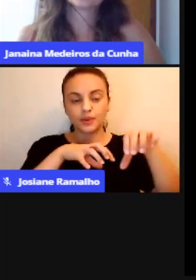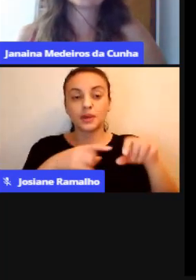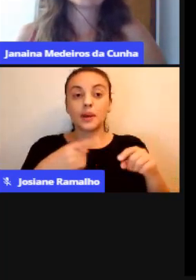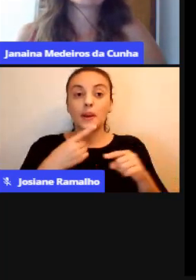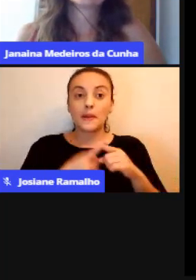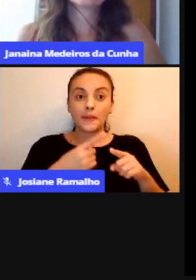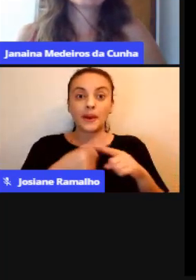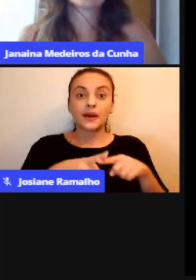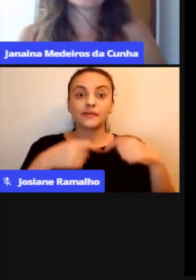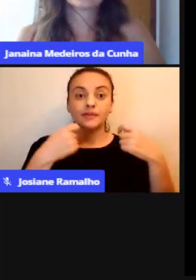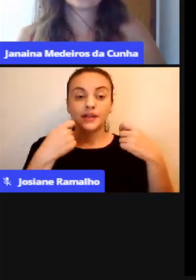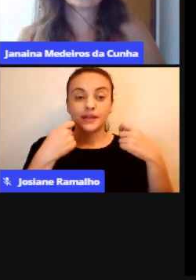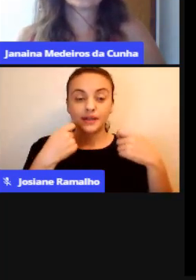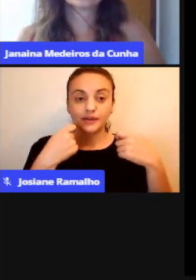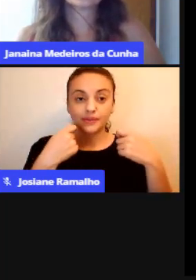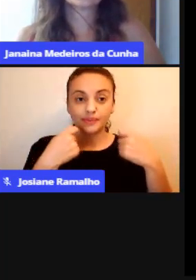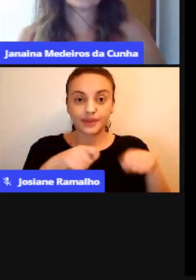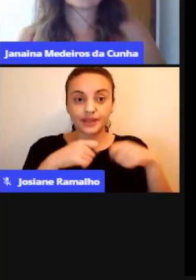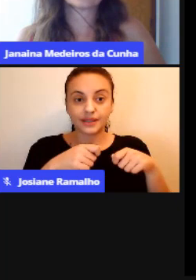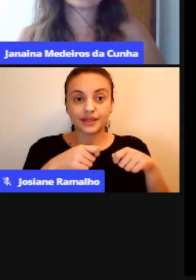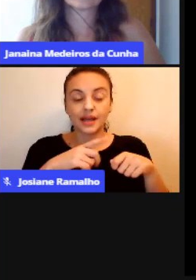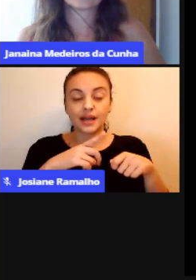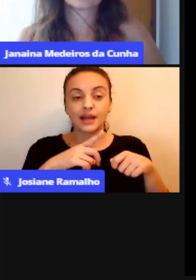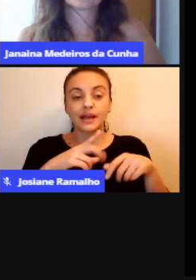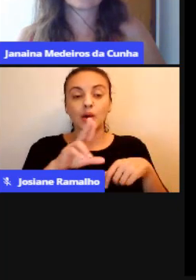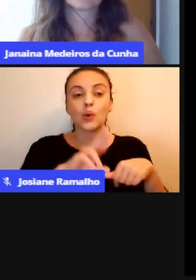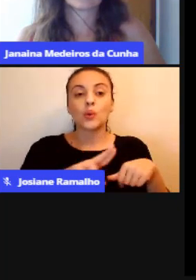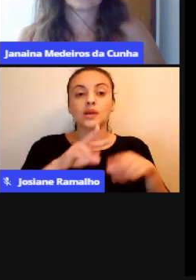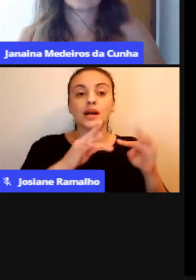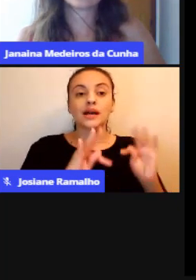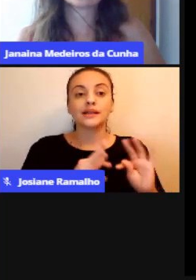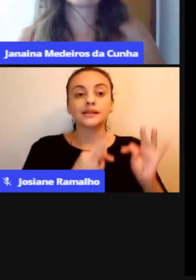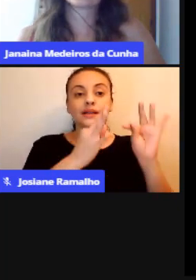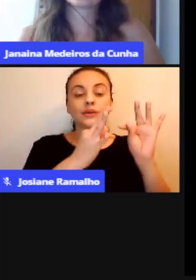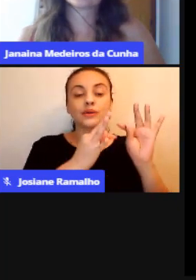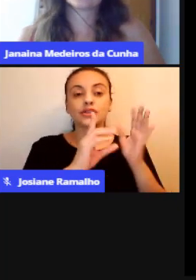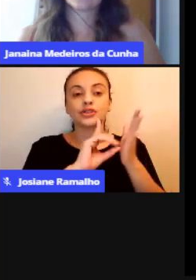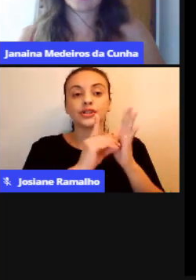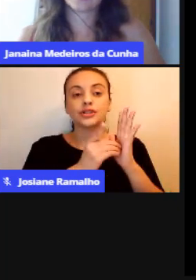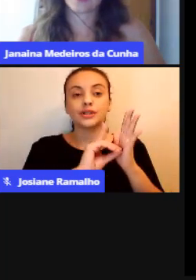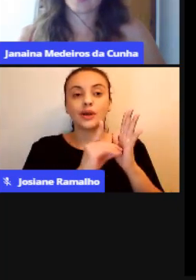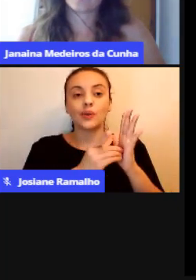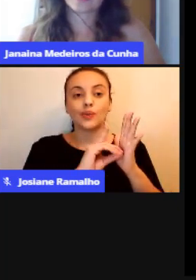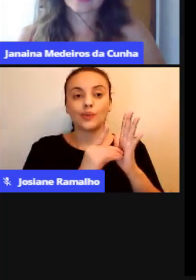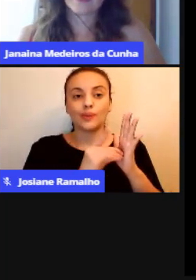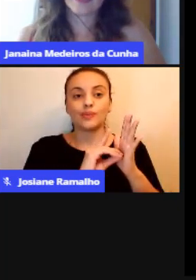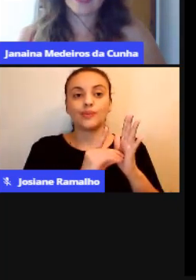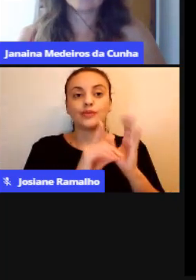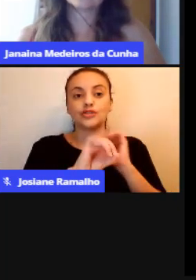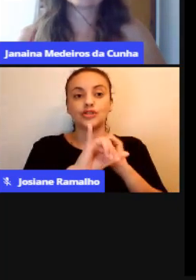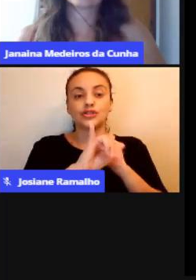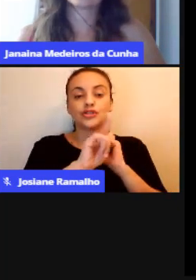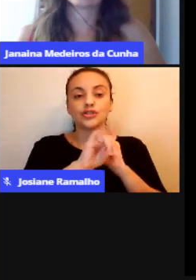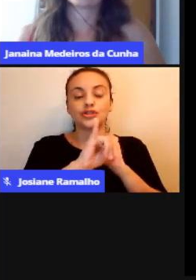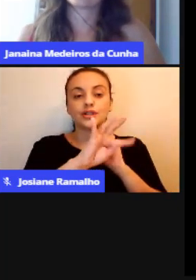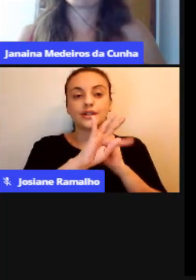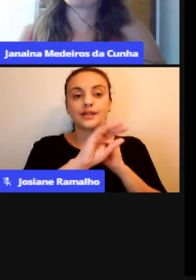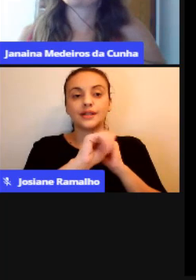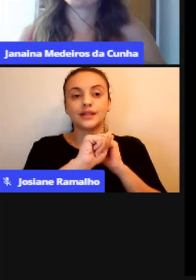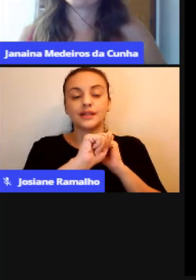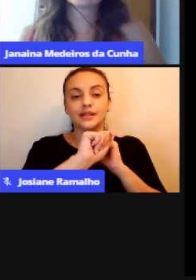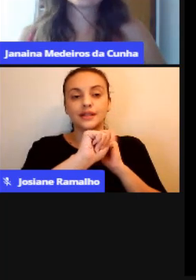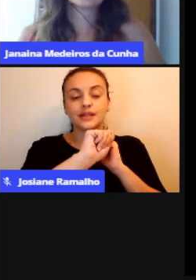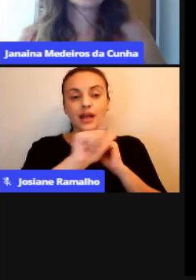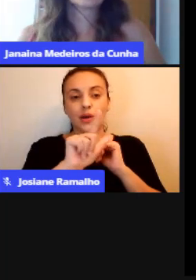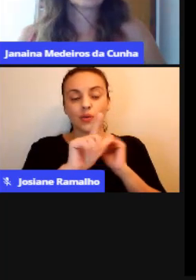muito das tecnologias digitais, né? E nós sabemos que tem muitas famílias,